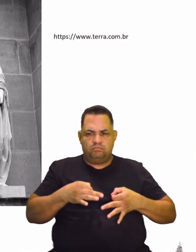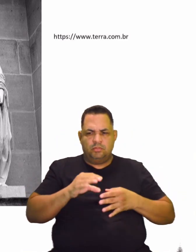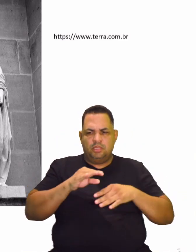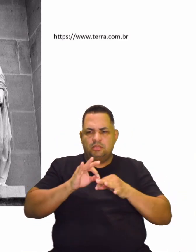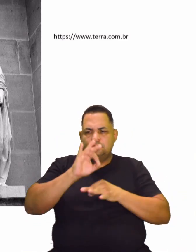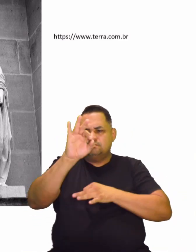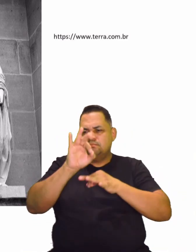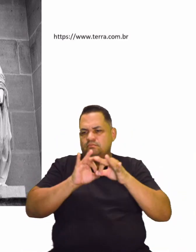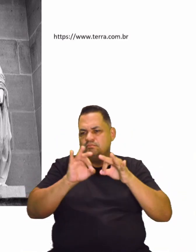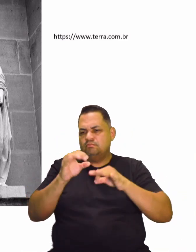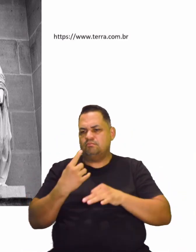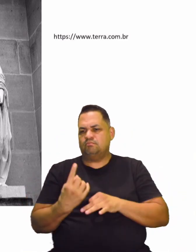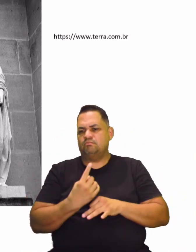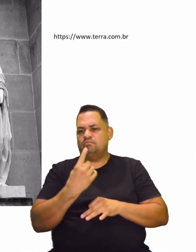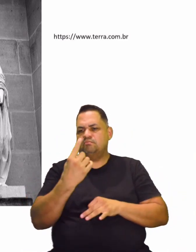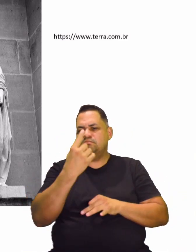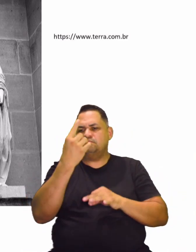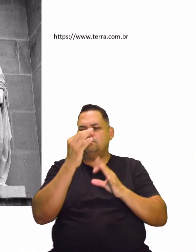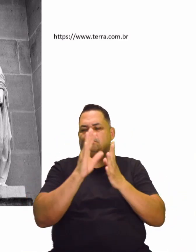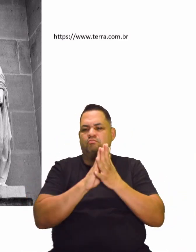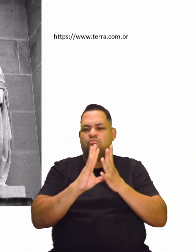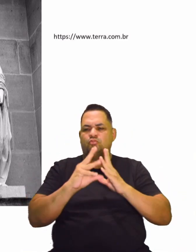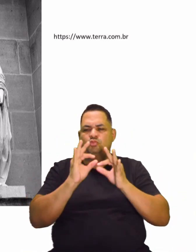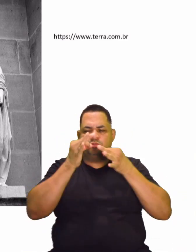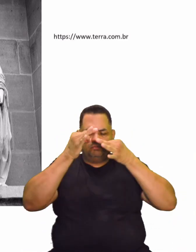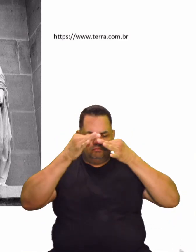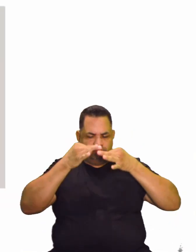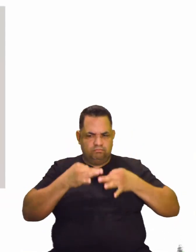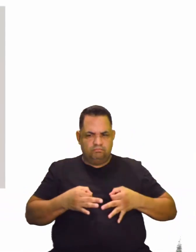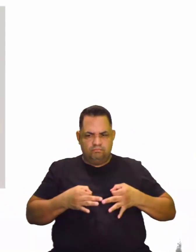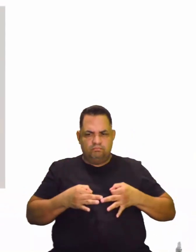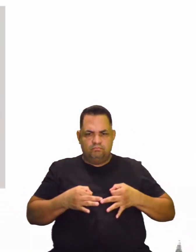altura, largura perfeita.